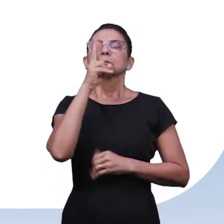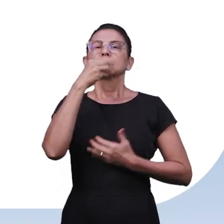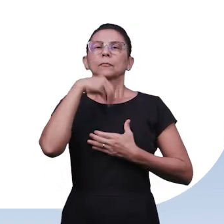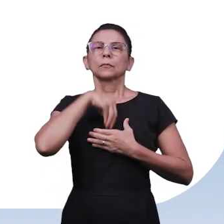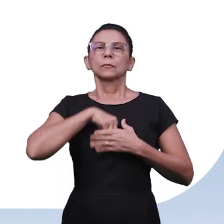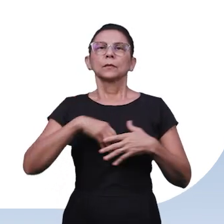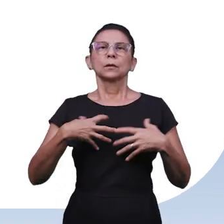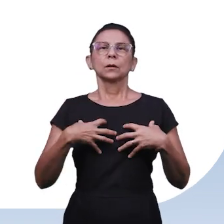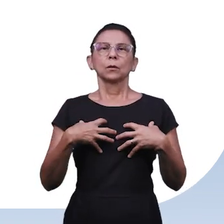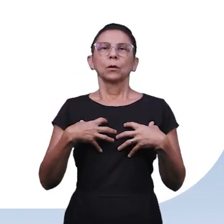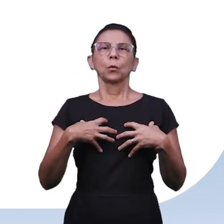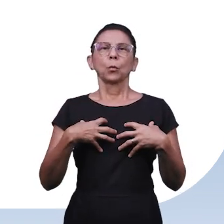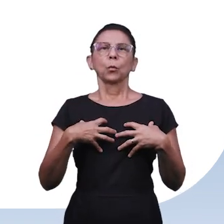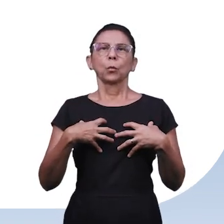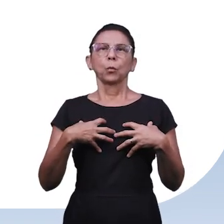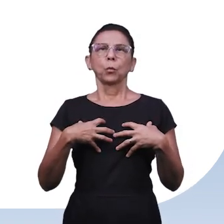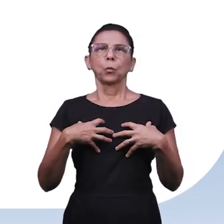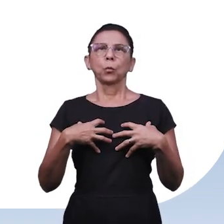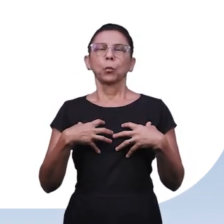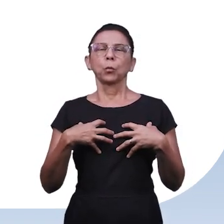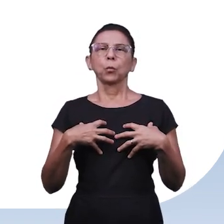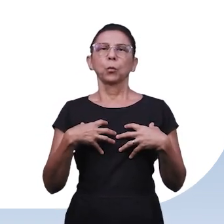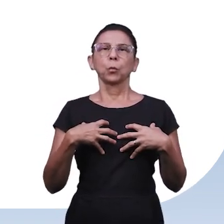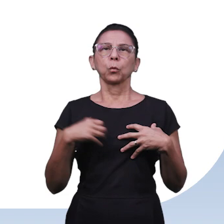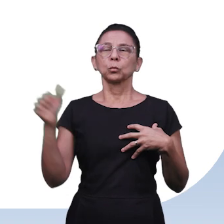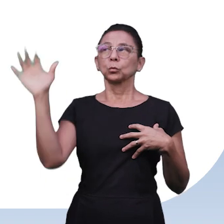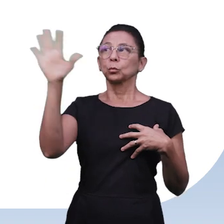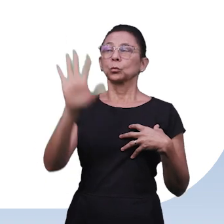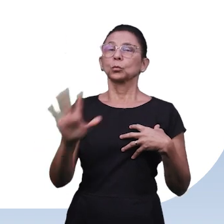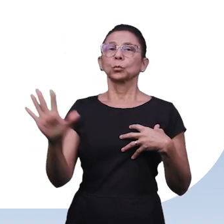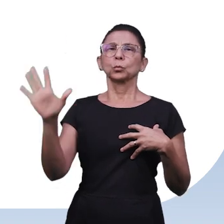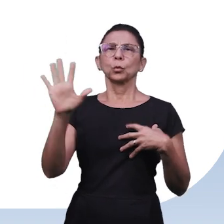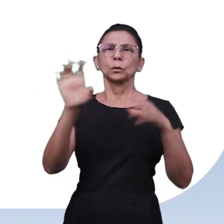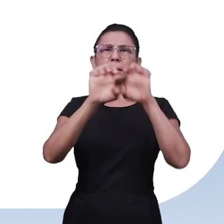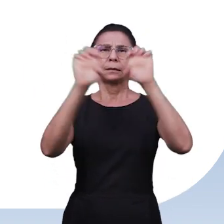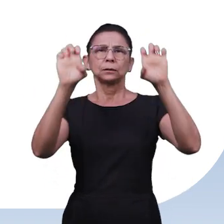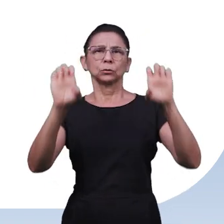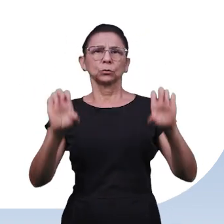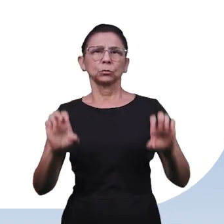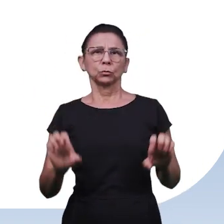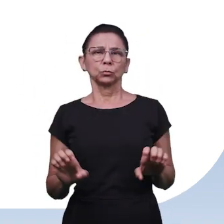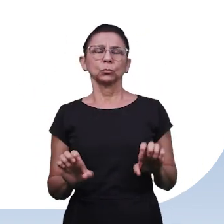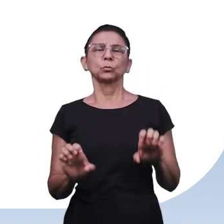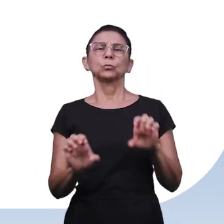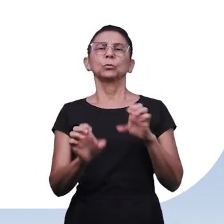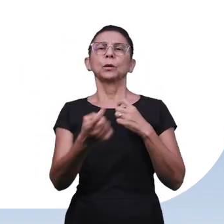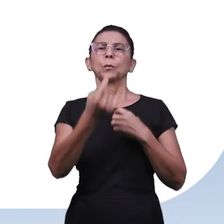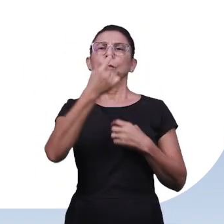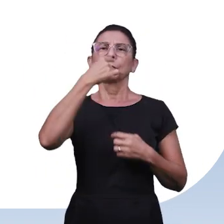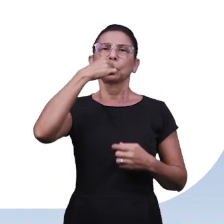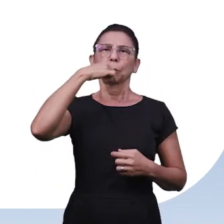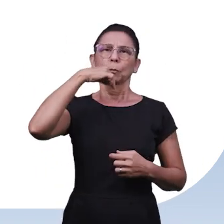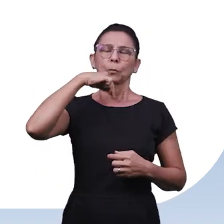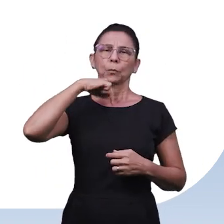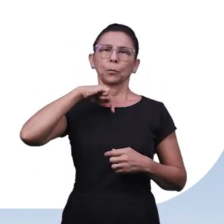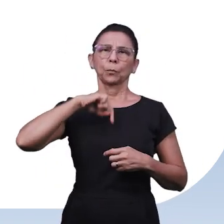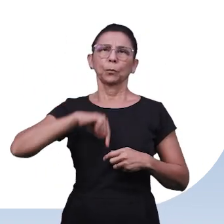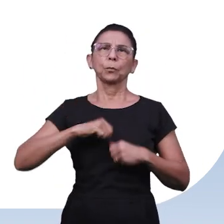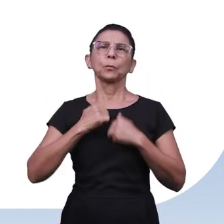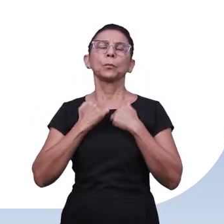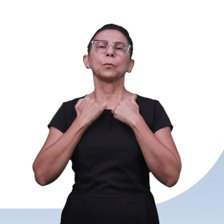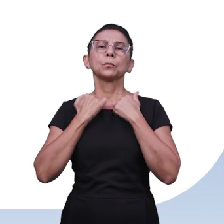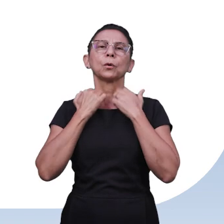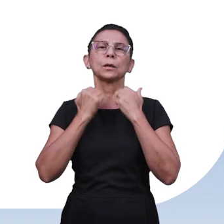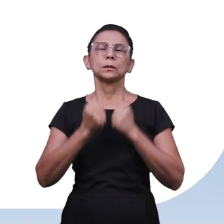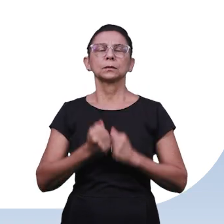do seu corpo. Ativou toda essa estrutura, o ar entrou pelas vias aéreas